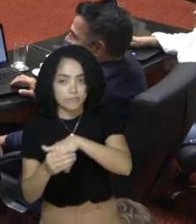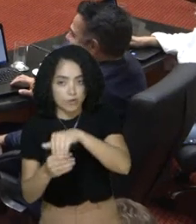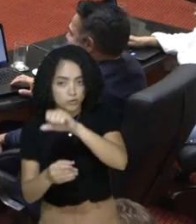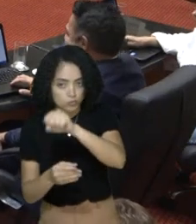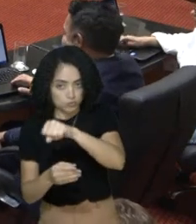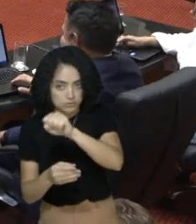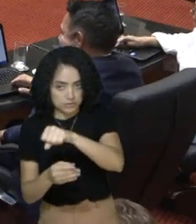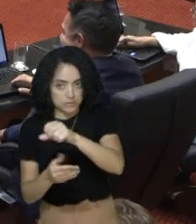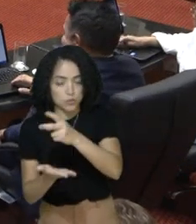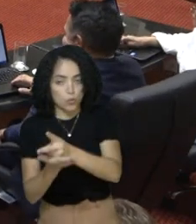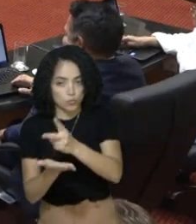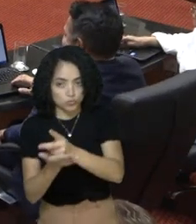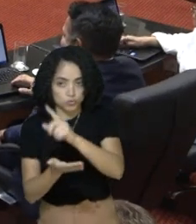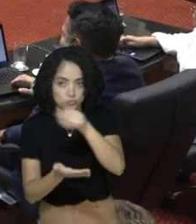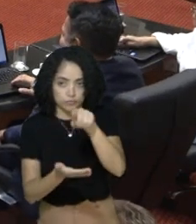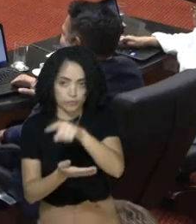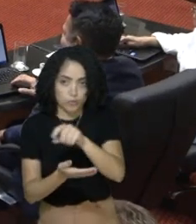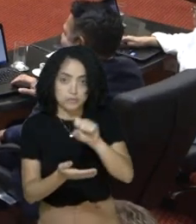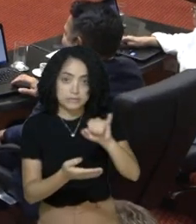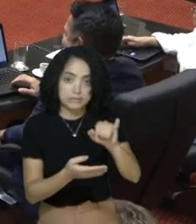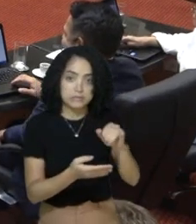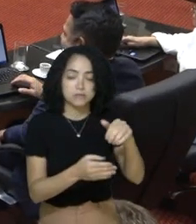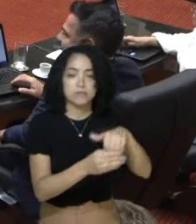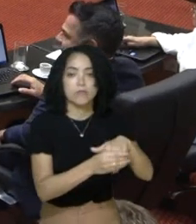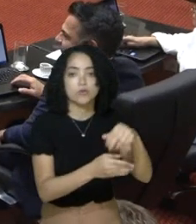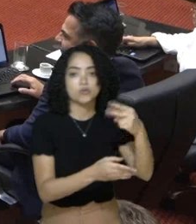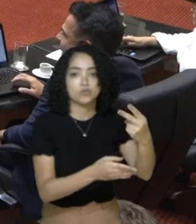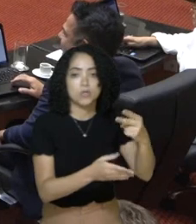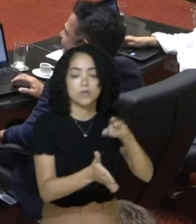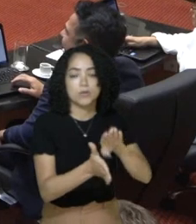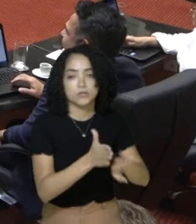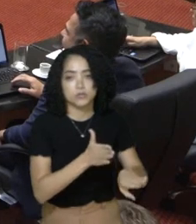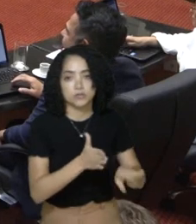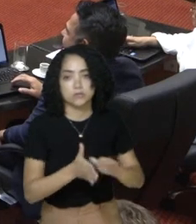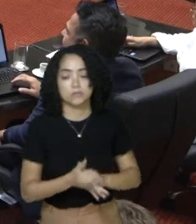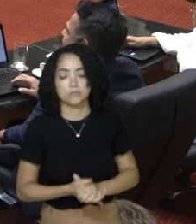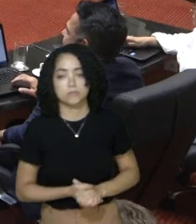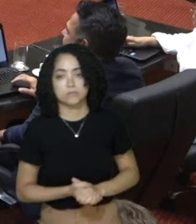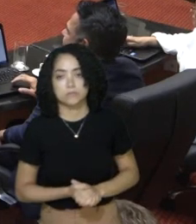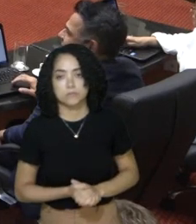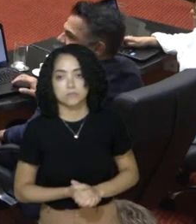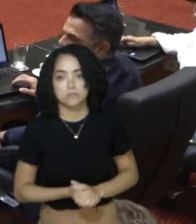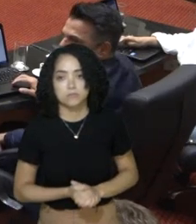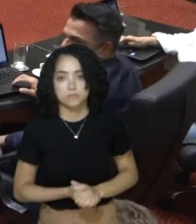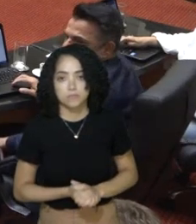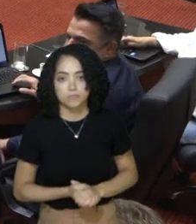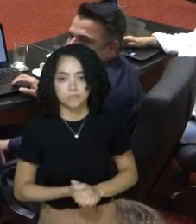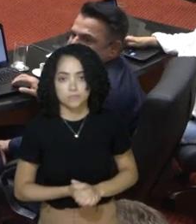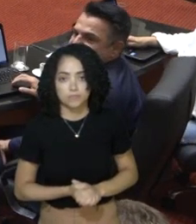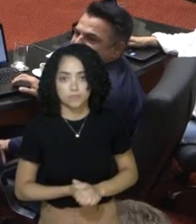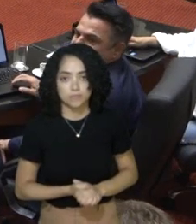mantém o veto. Quem vota não, rejeita o veto.